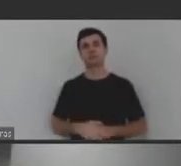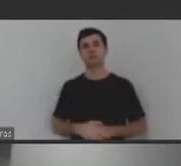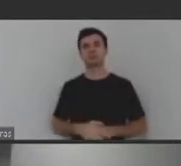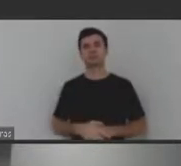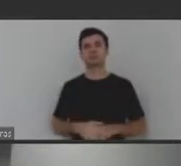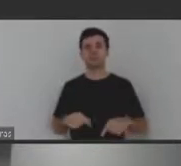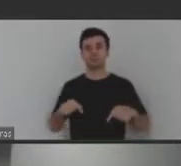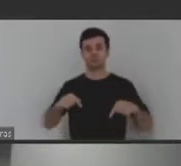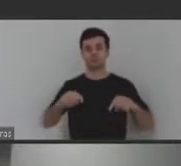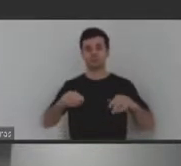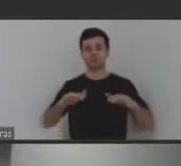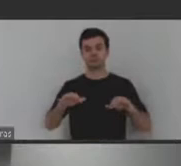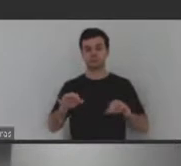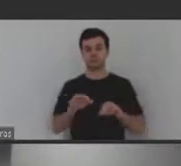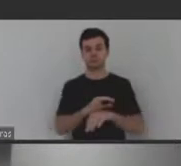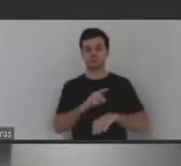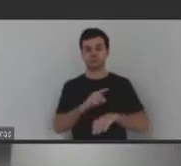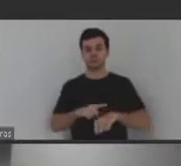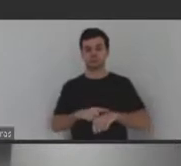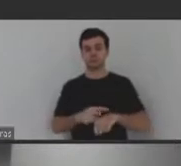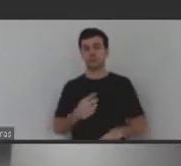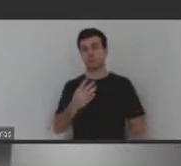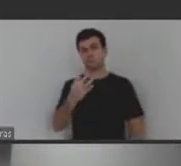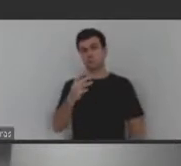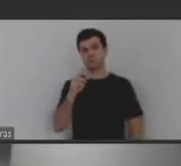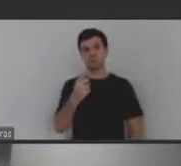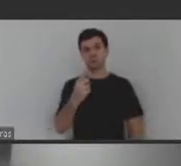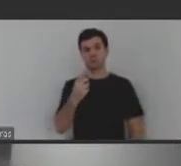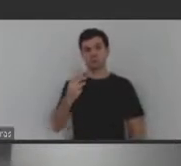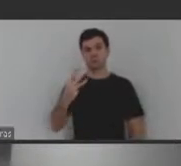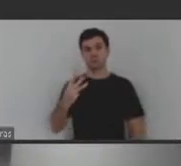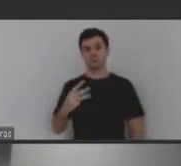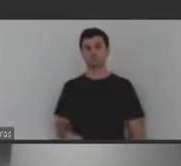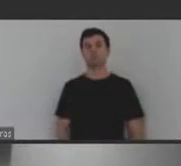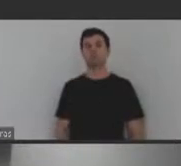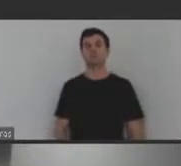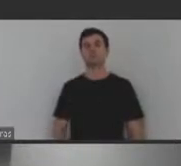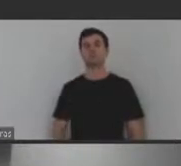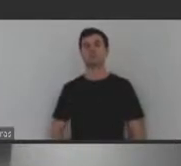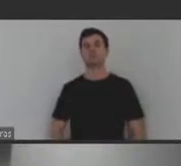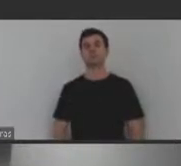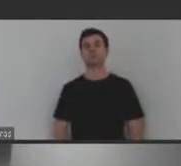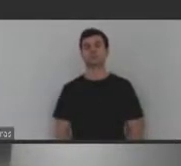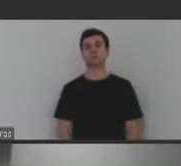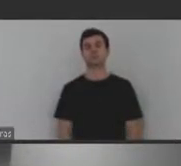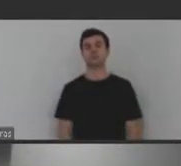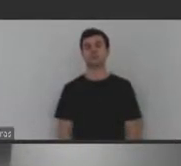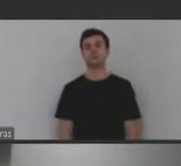expediente às 16 horas e 13 minutos.